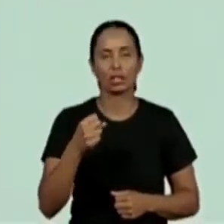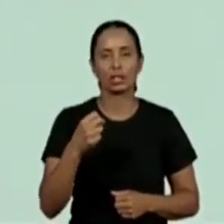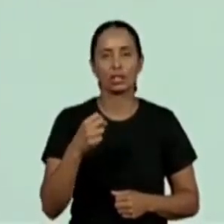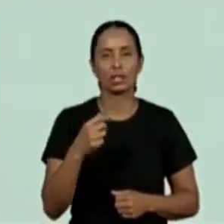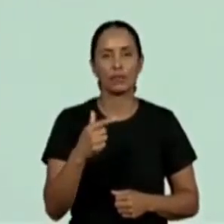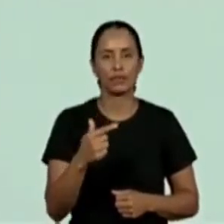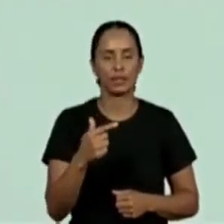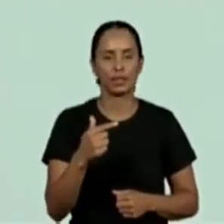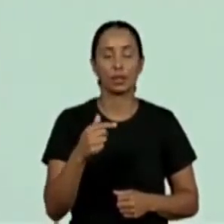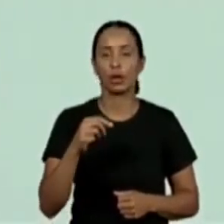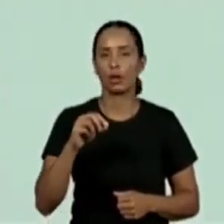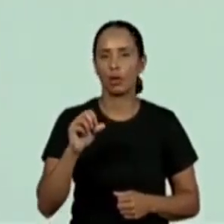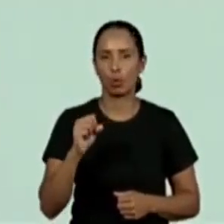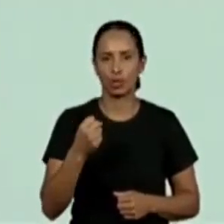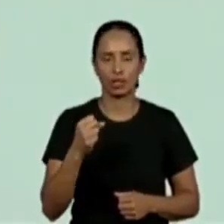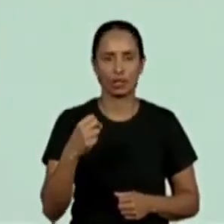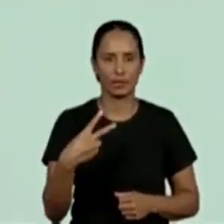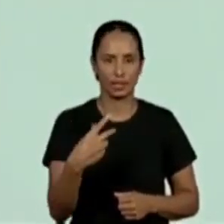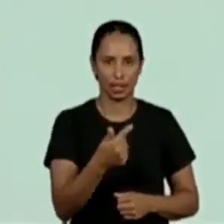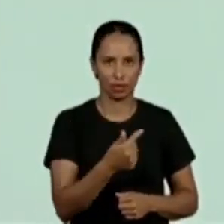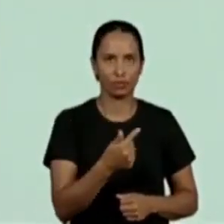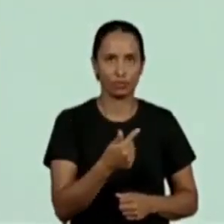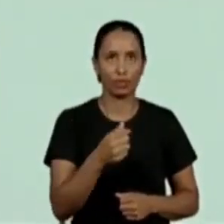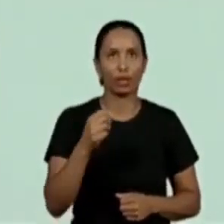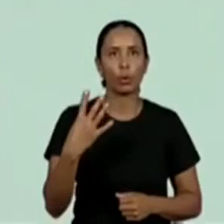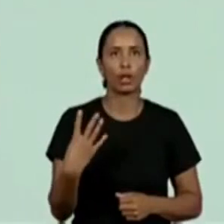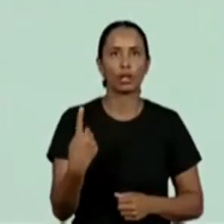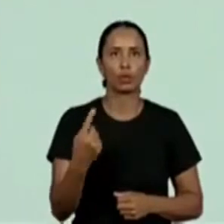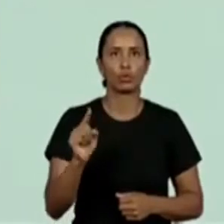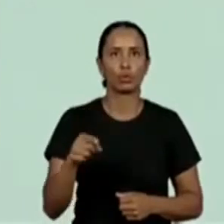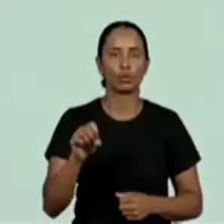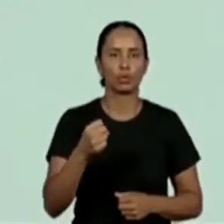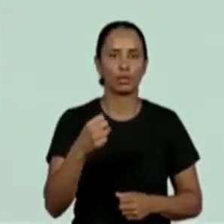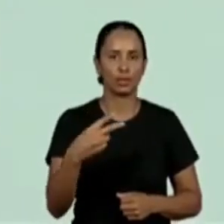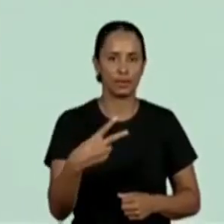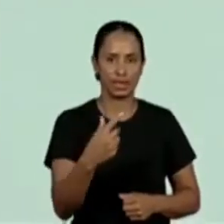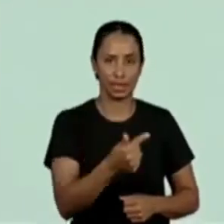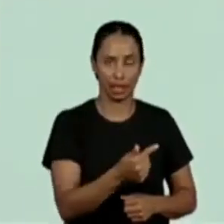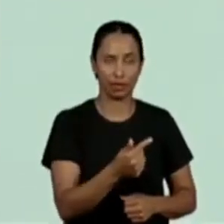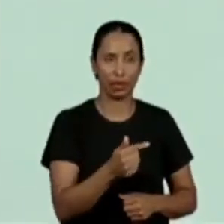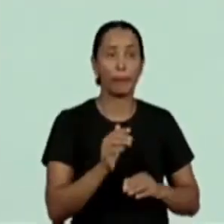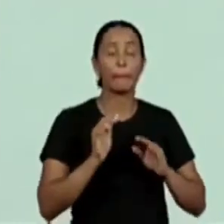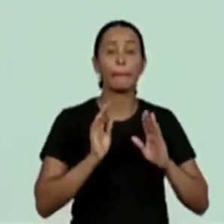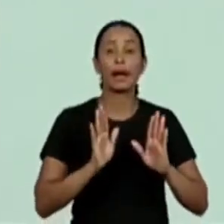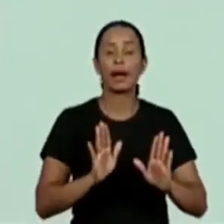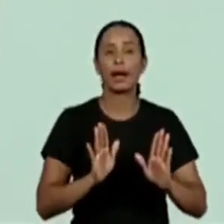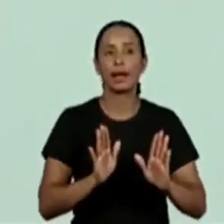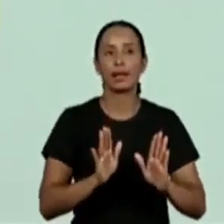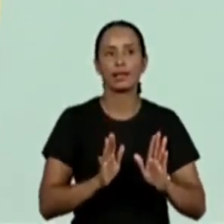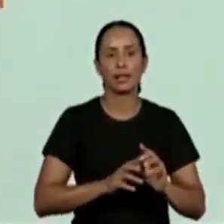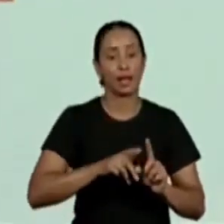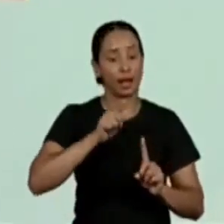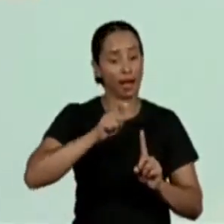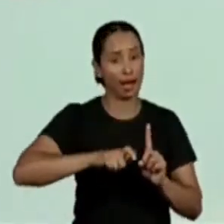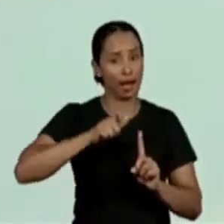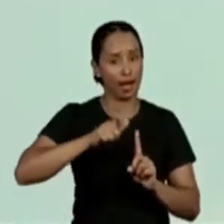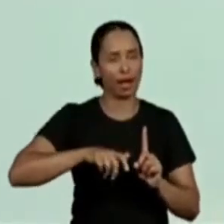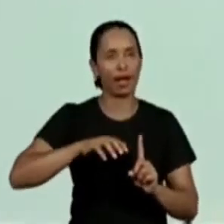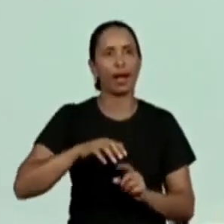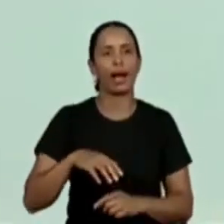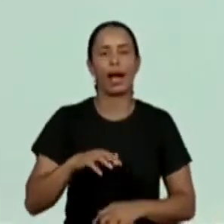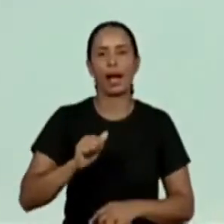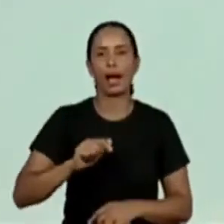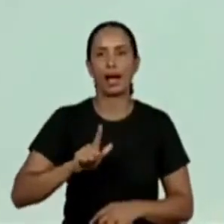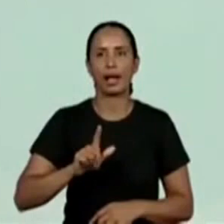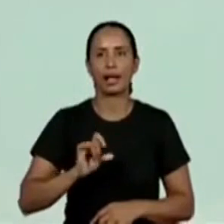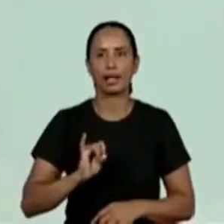41.827, foi o número aí que o Marcelo encontrou. Não menos importante, a Aline, que é a aluna, não é a professora, ela montou